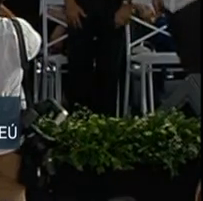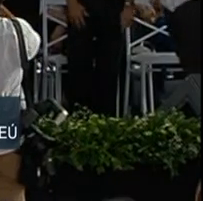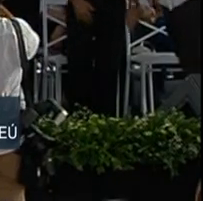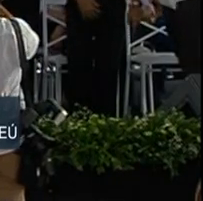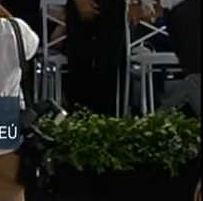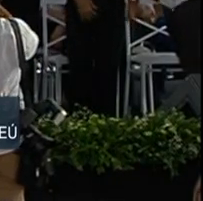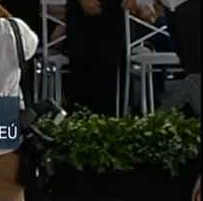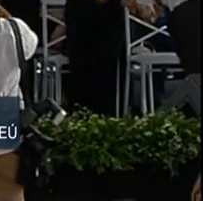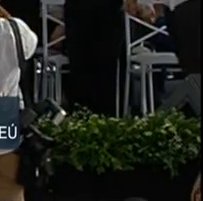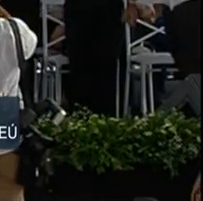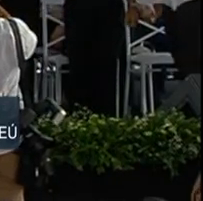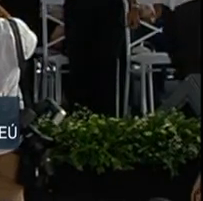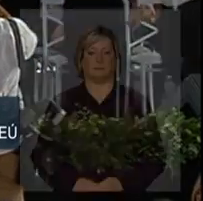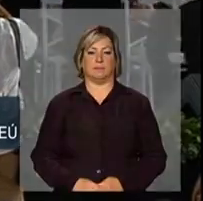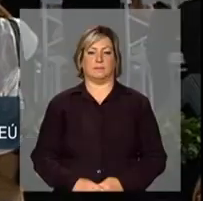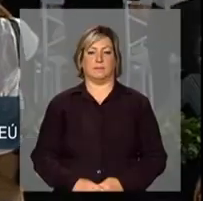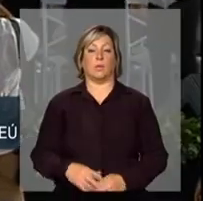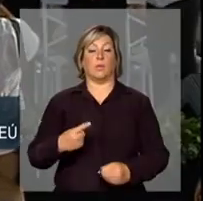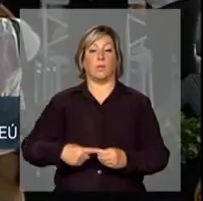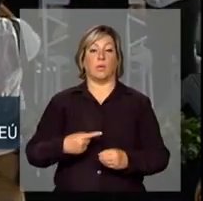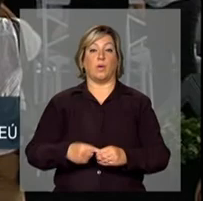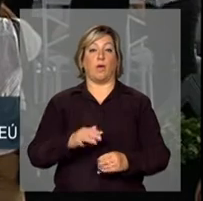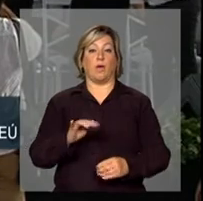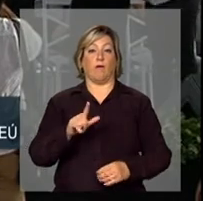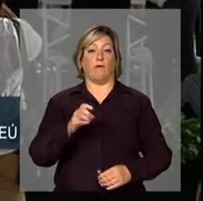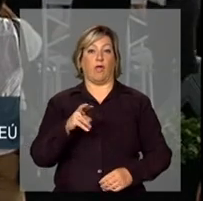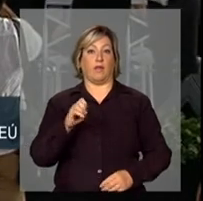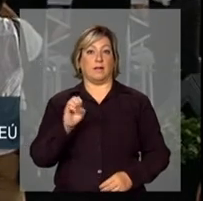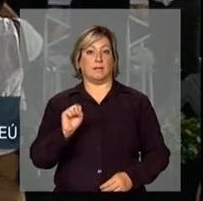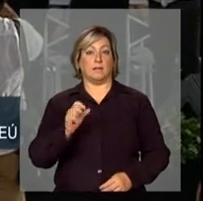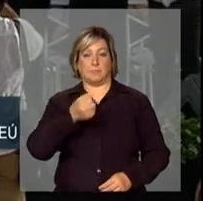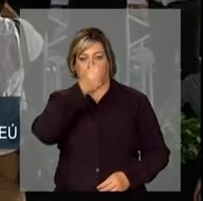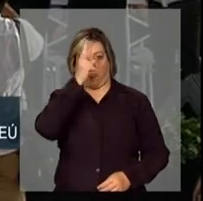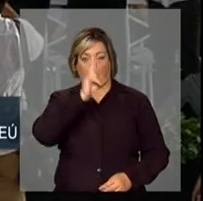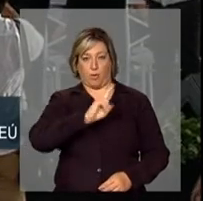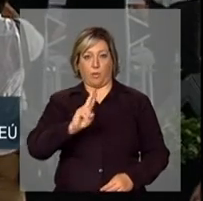De Flores, Francisco Pereira.